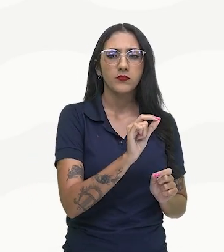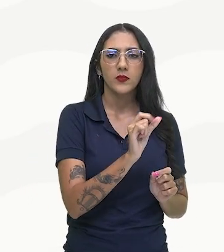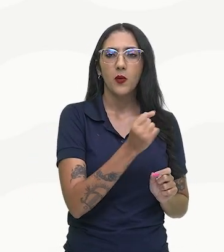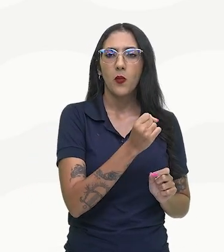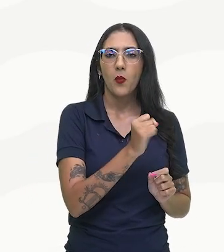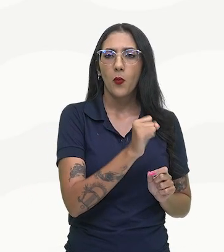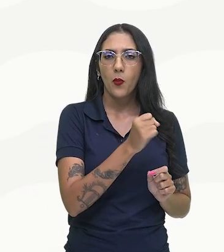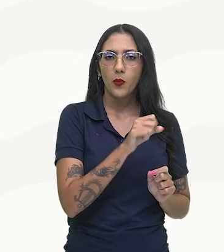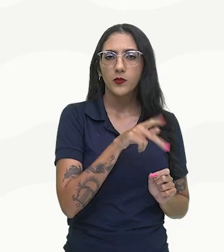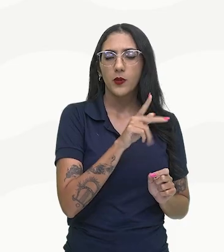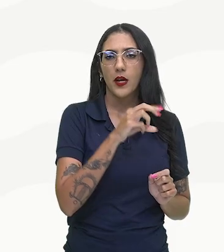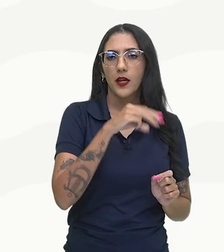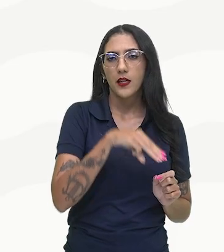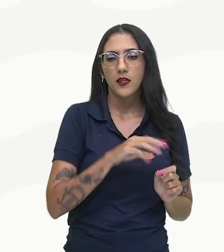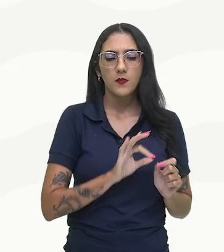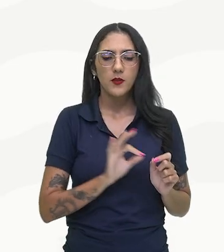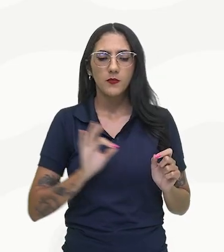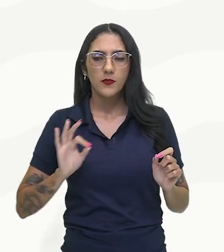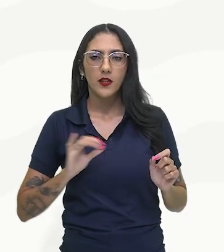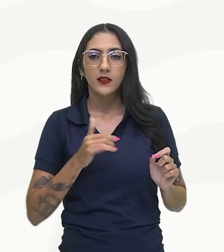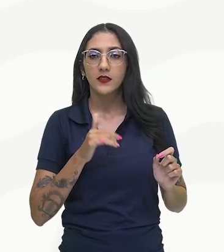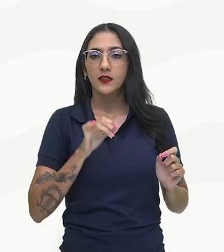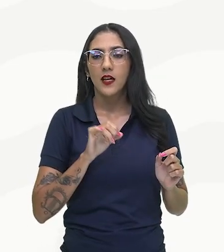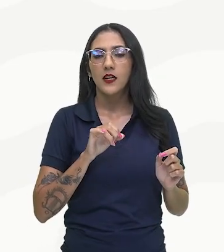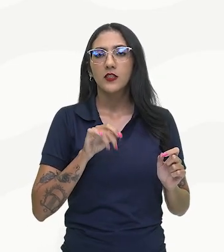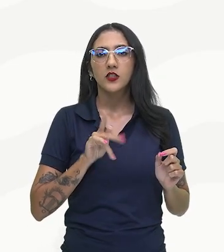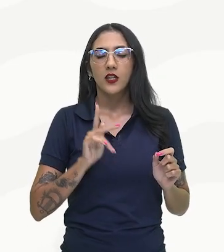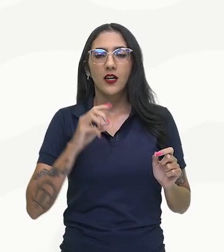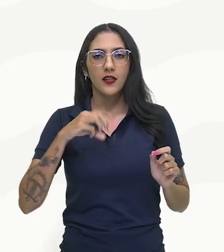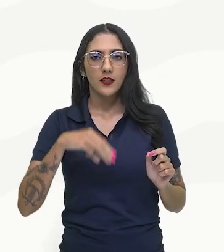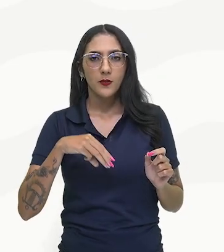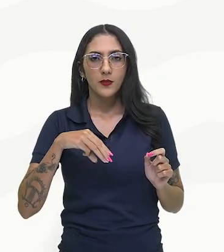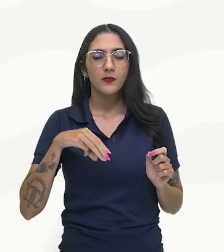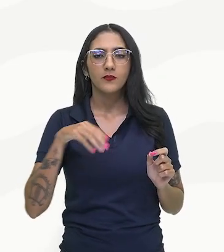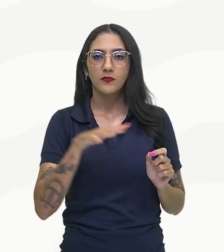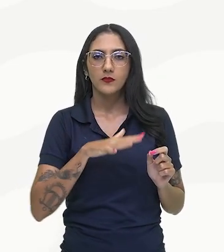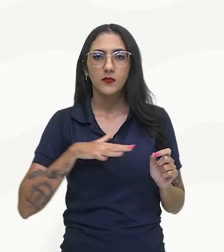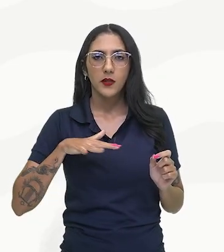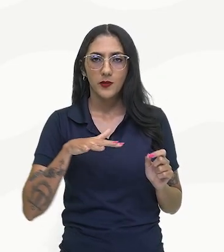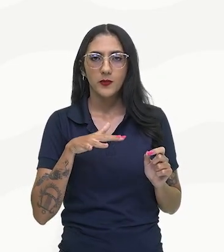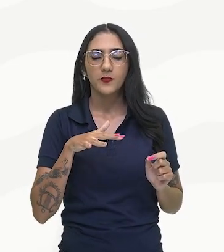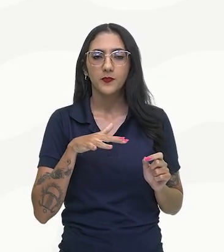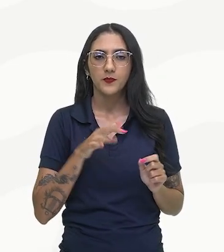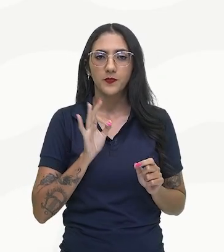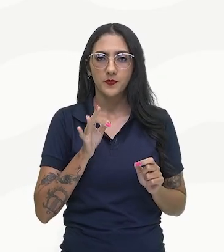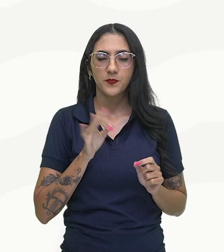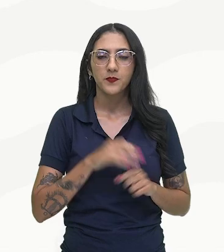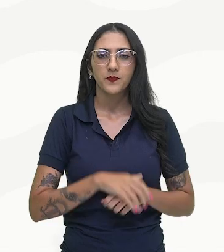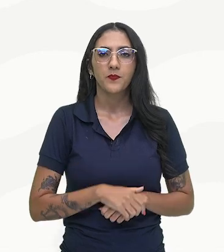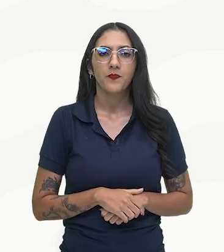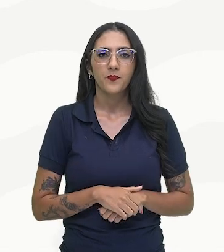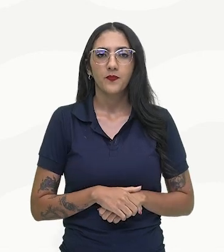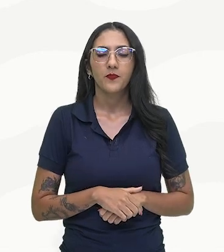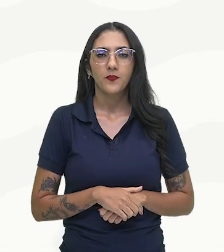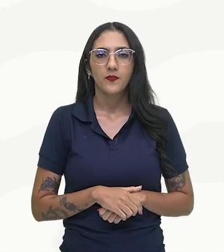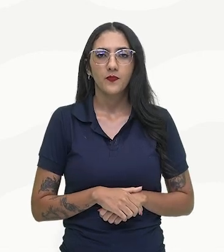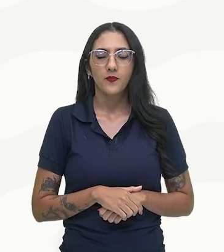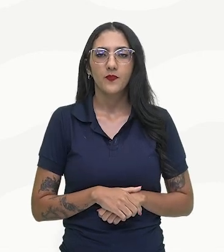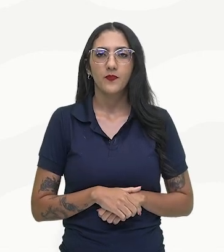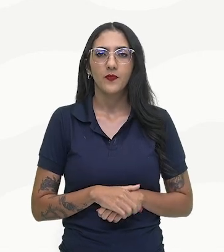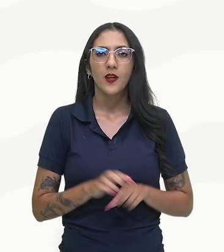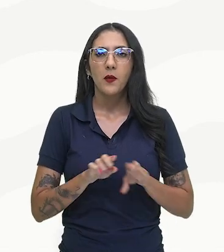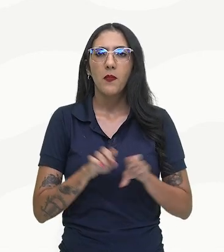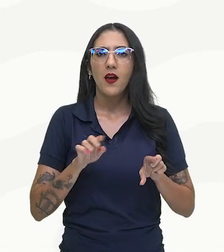outro lado é 10 quilômetros. A gente vai considerar que essa área seja um retângulo. Não necessariamente a área desmatada vai